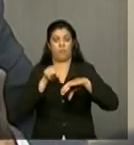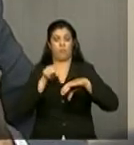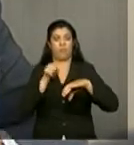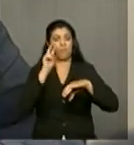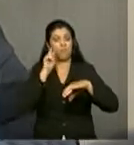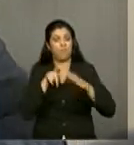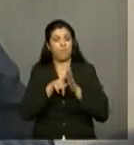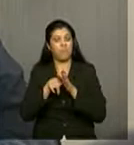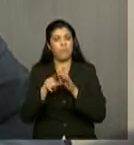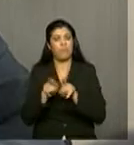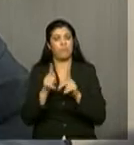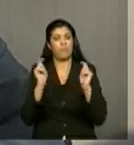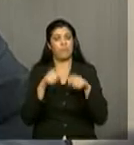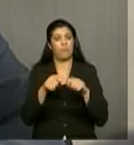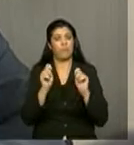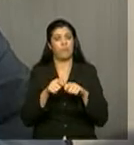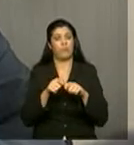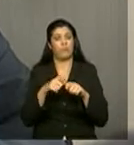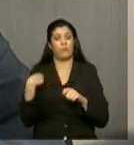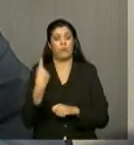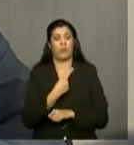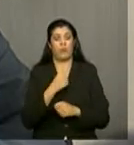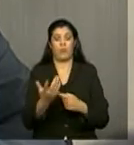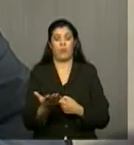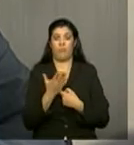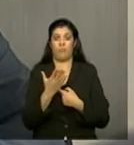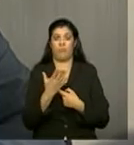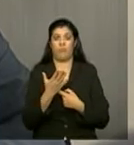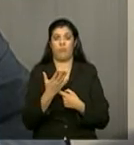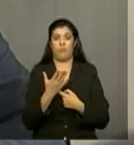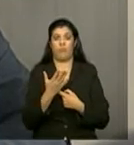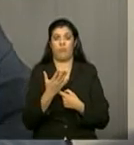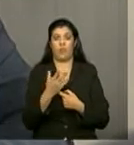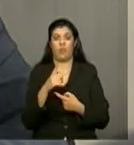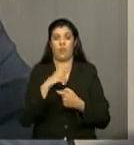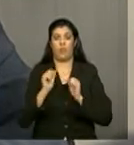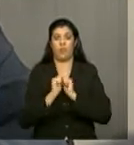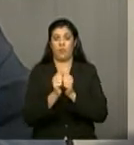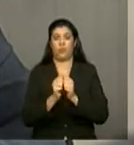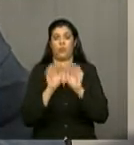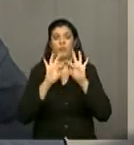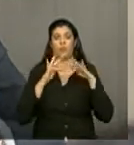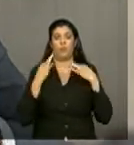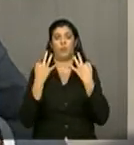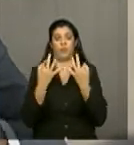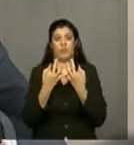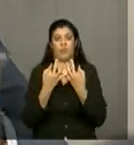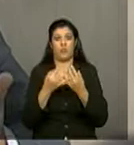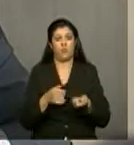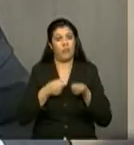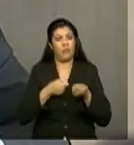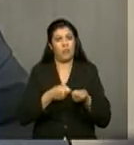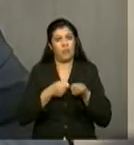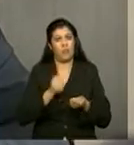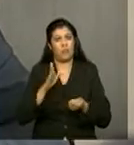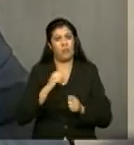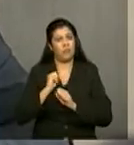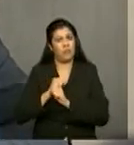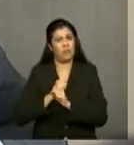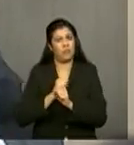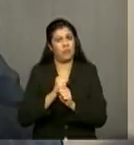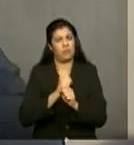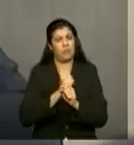possibilidades de nós termos é junto à família que tenta anos é